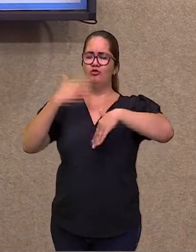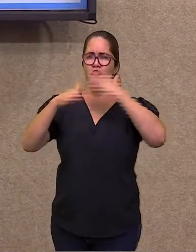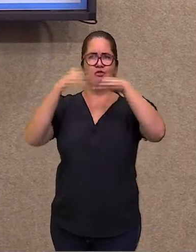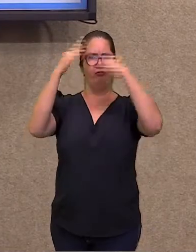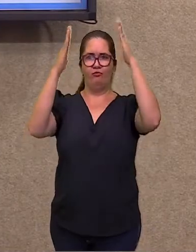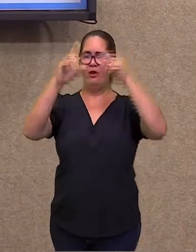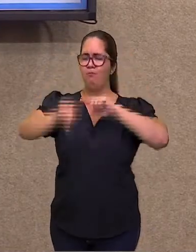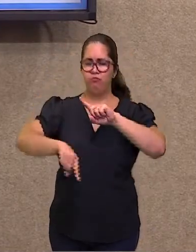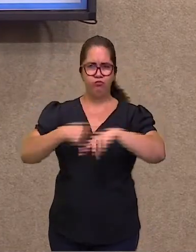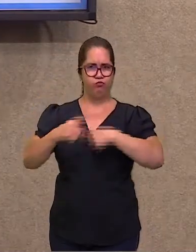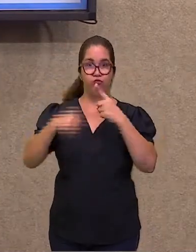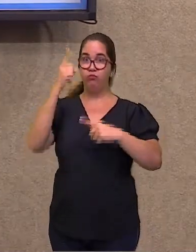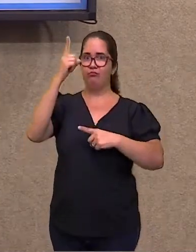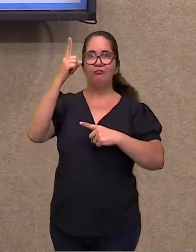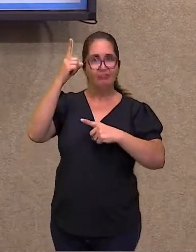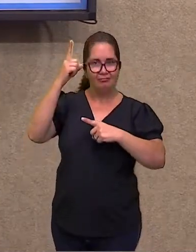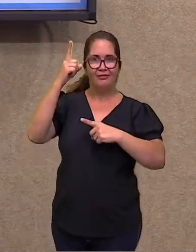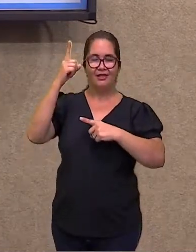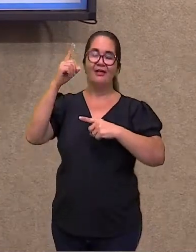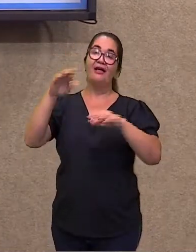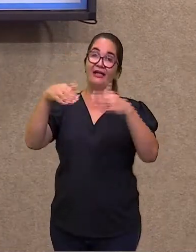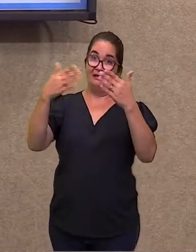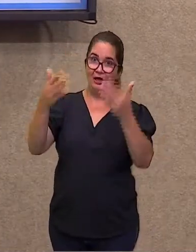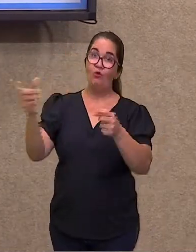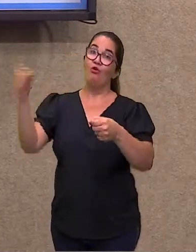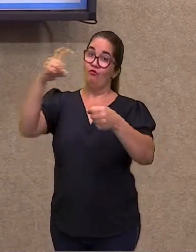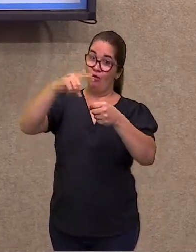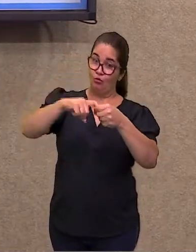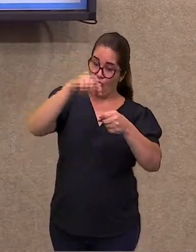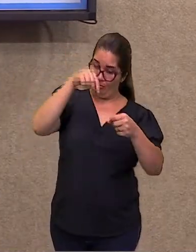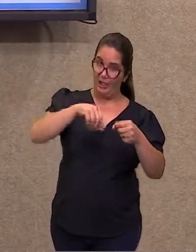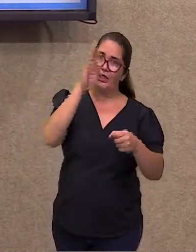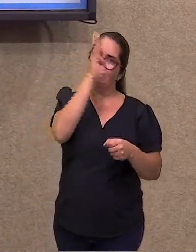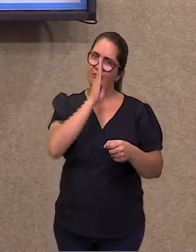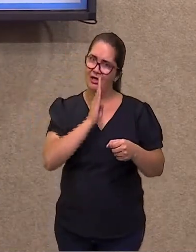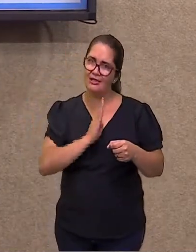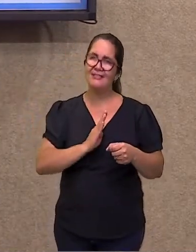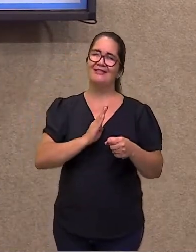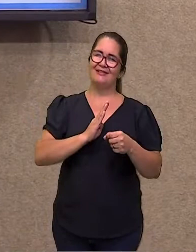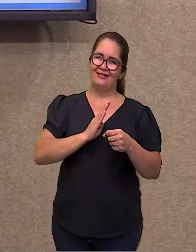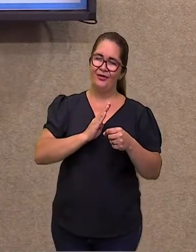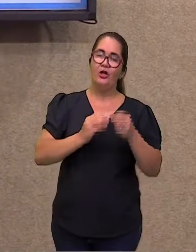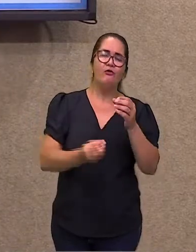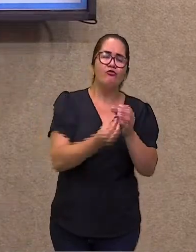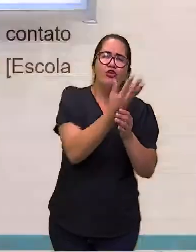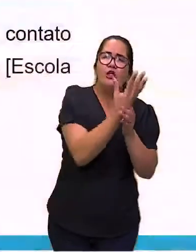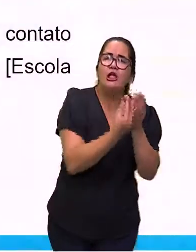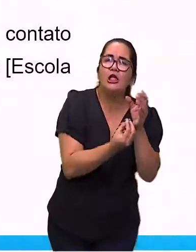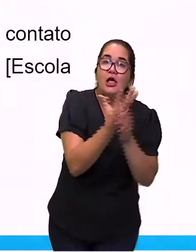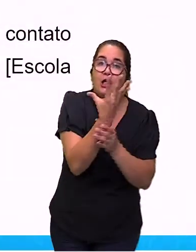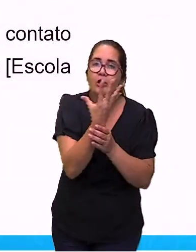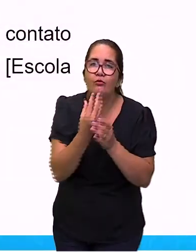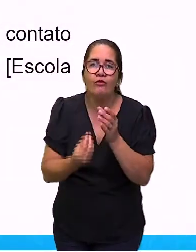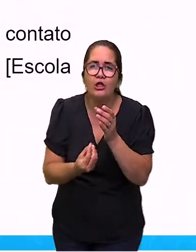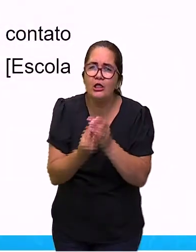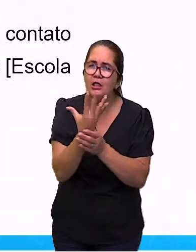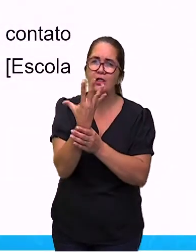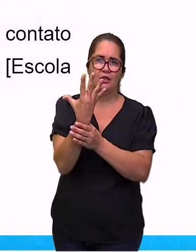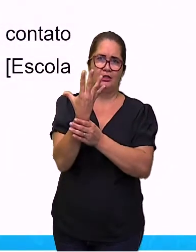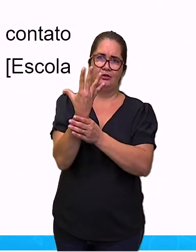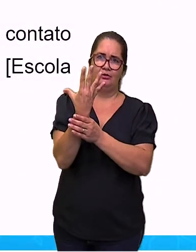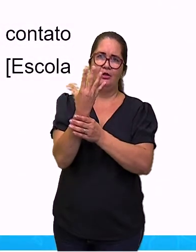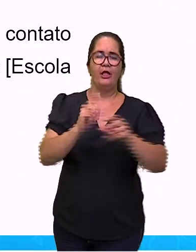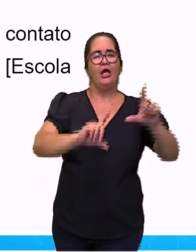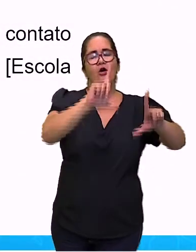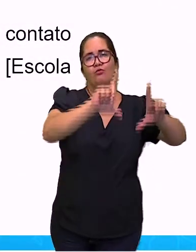gente, ele teve com os grandes artistas do pontilhismo, Eduardo Monet, Edgar Degas, a pintura de Gustave